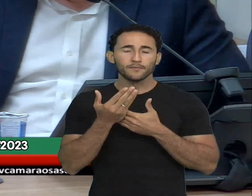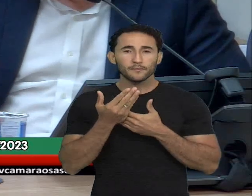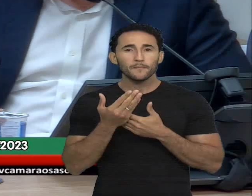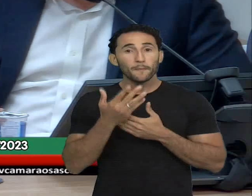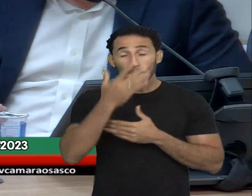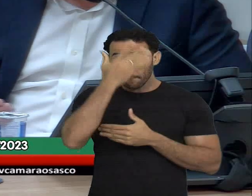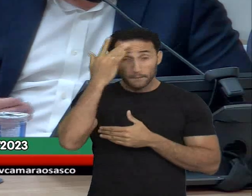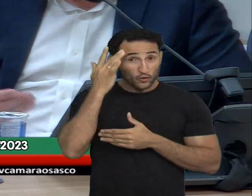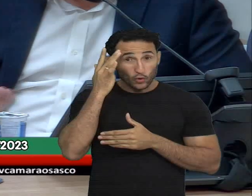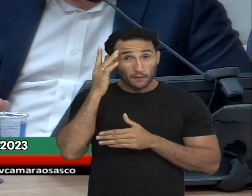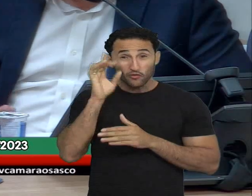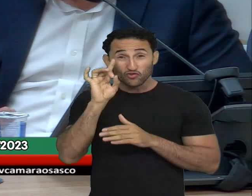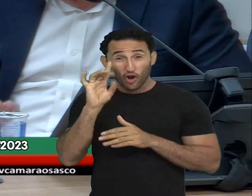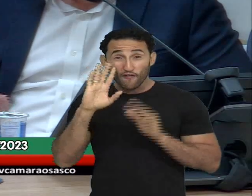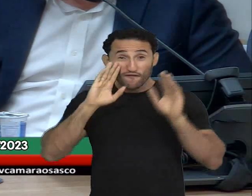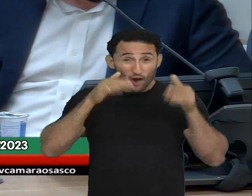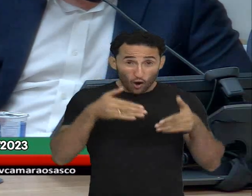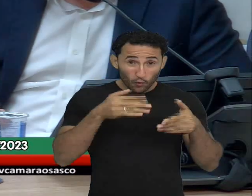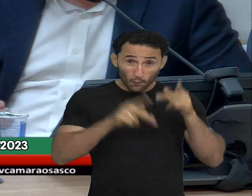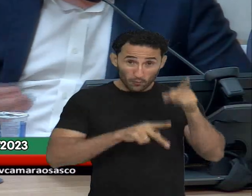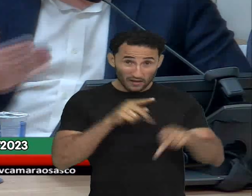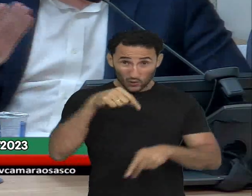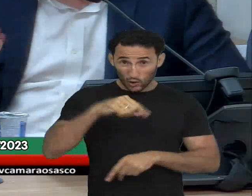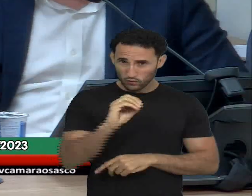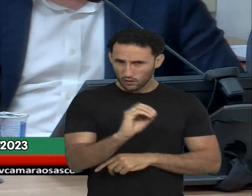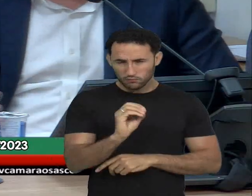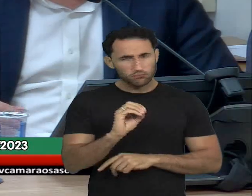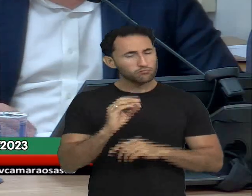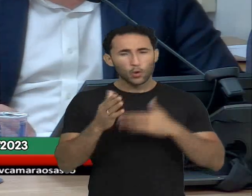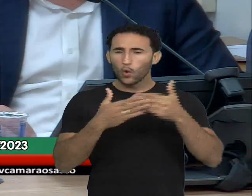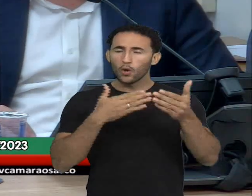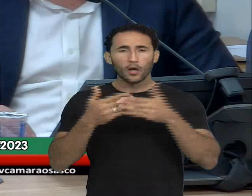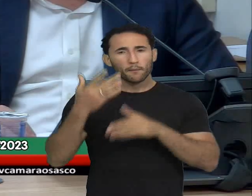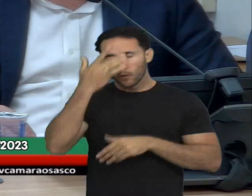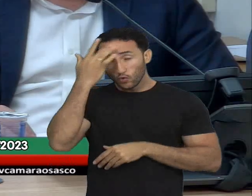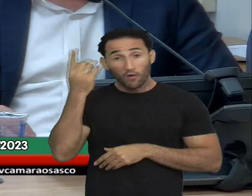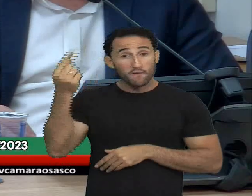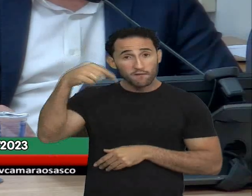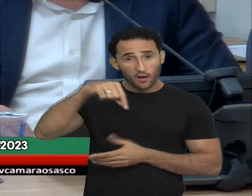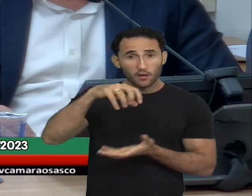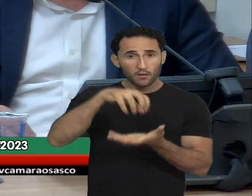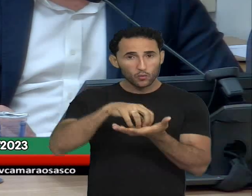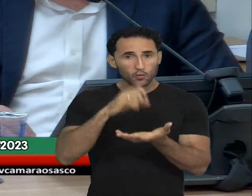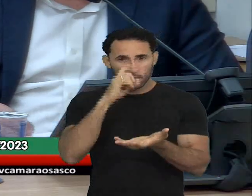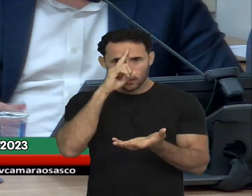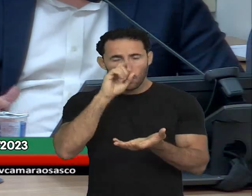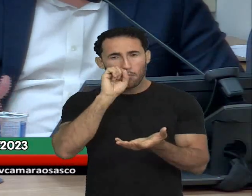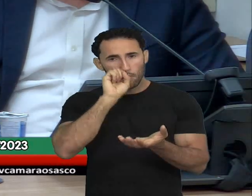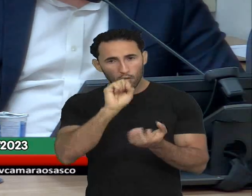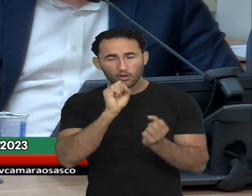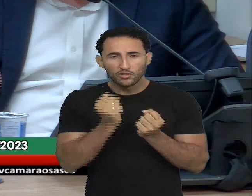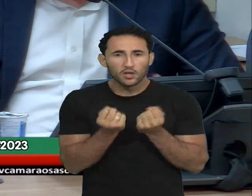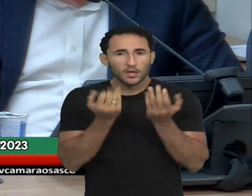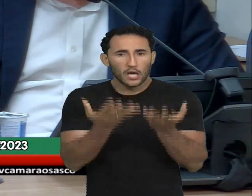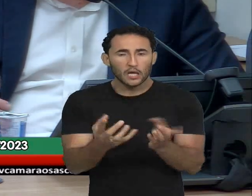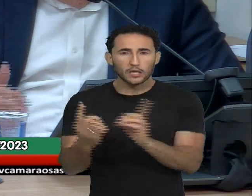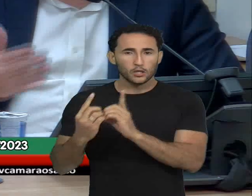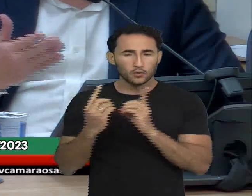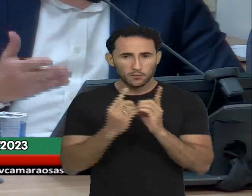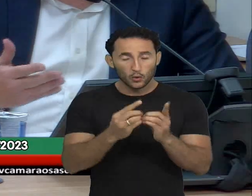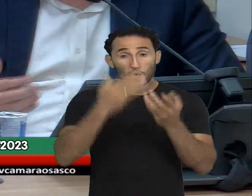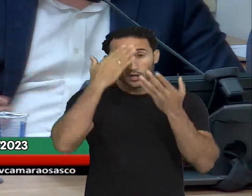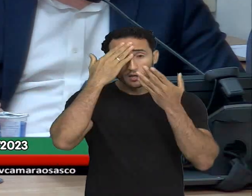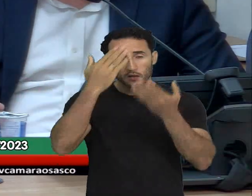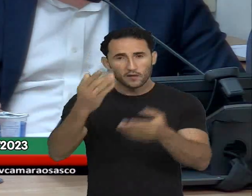paciente de Osasco, acho que é um serviço público. Todo paciente que passa por aqui é dado atendimento. Então, queria agradecer a